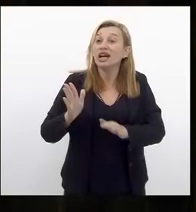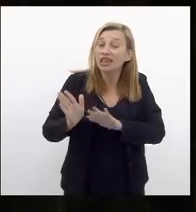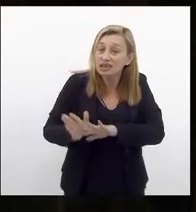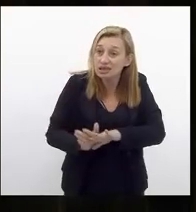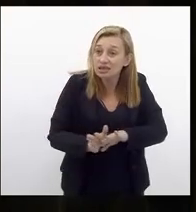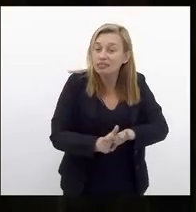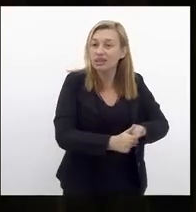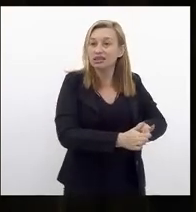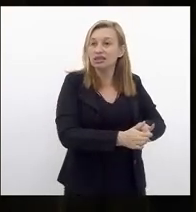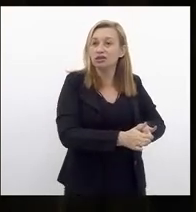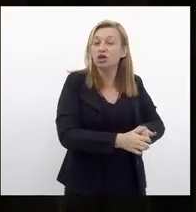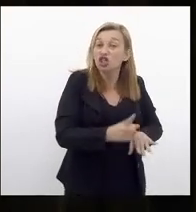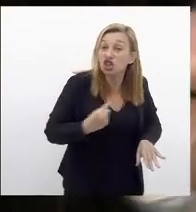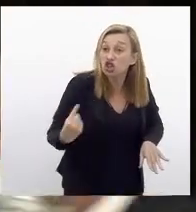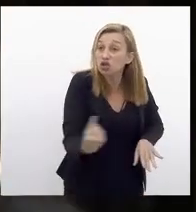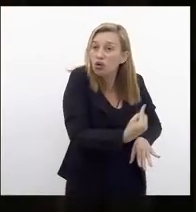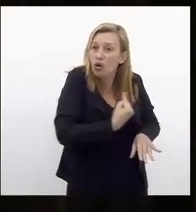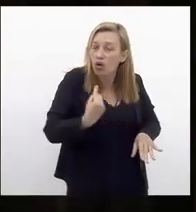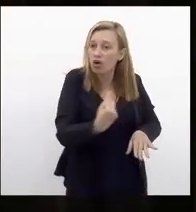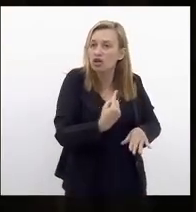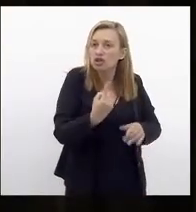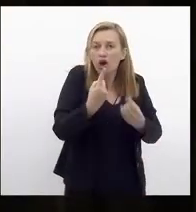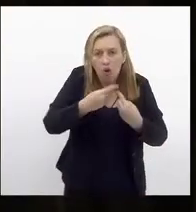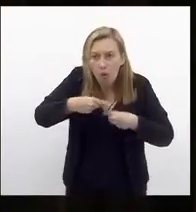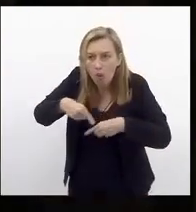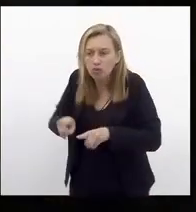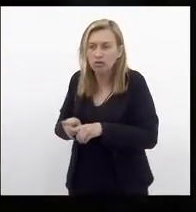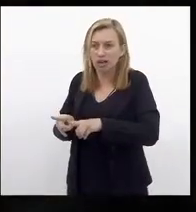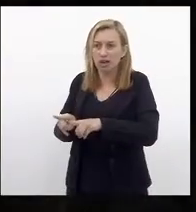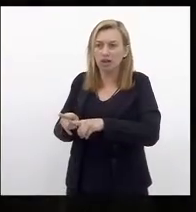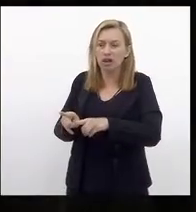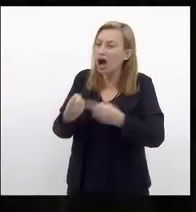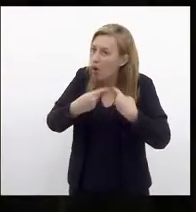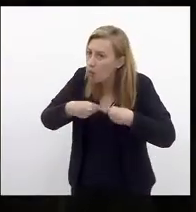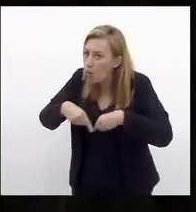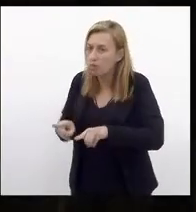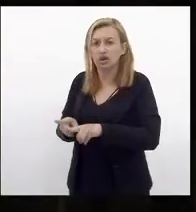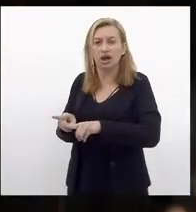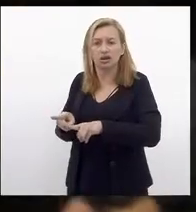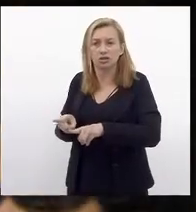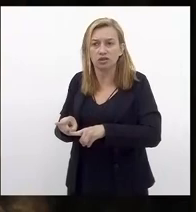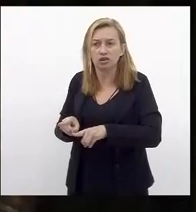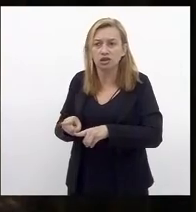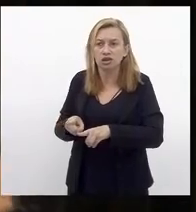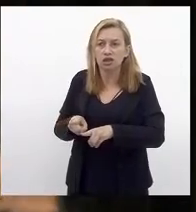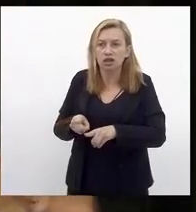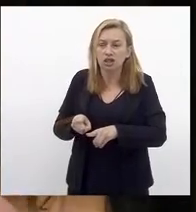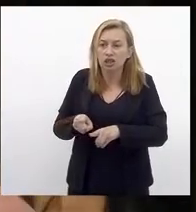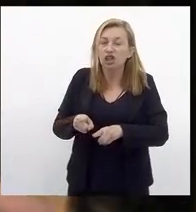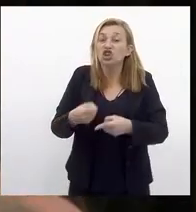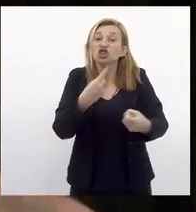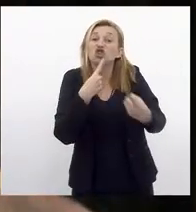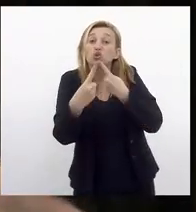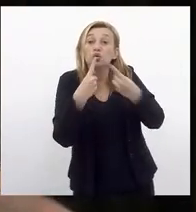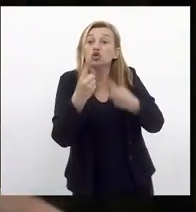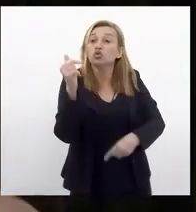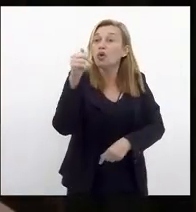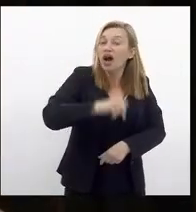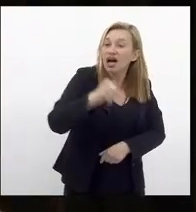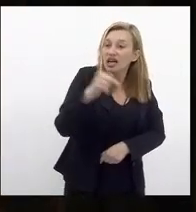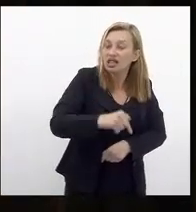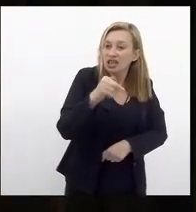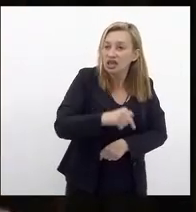dizer que nós Muito ao contrário Muito ao contrário de estarmos discutindo aqui